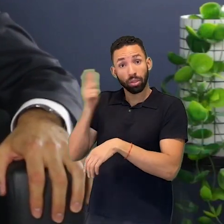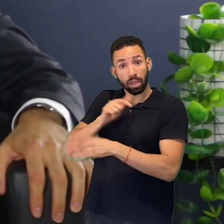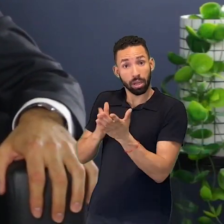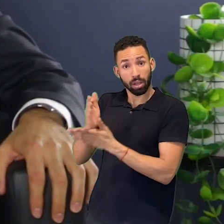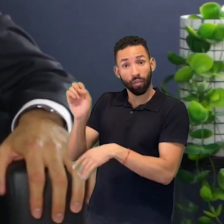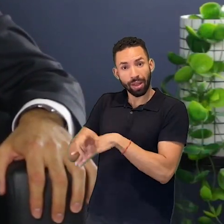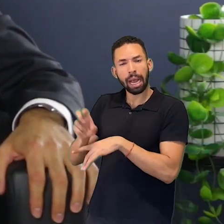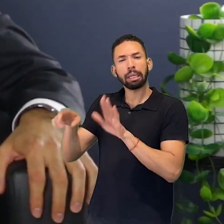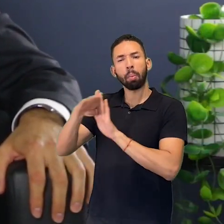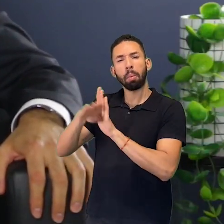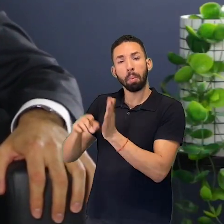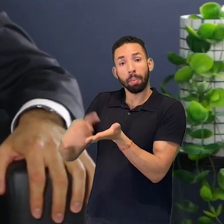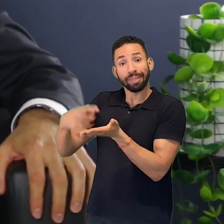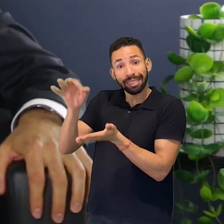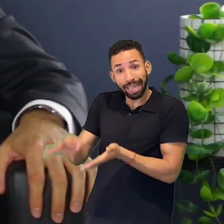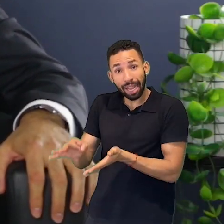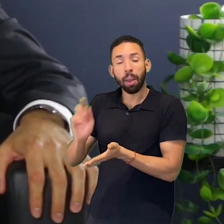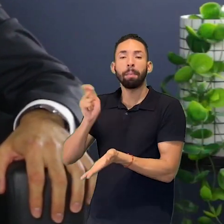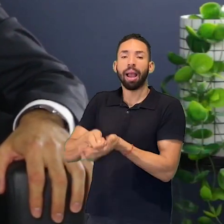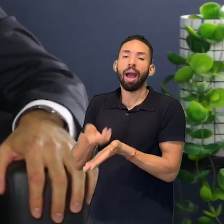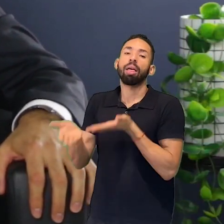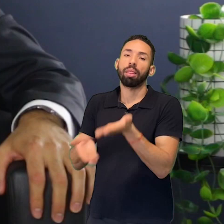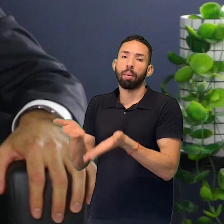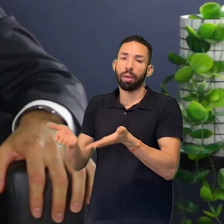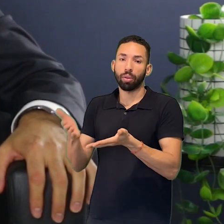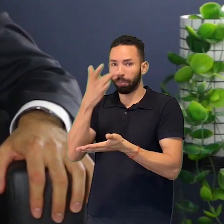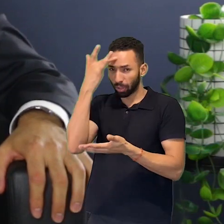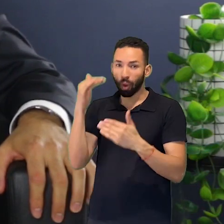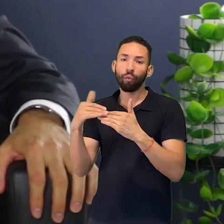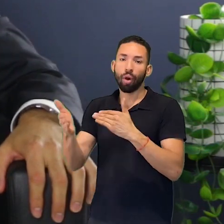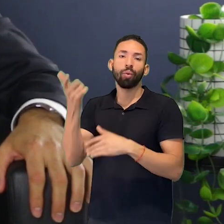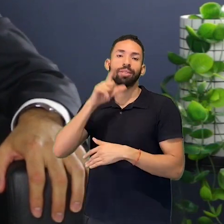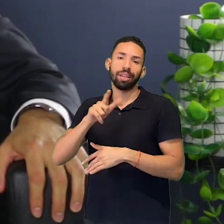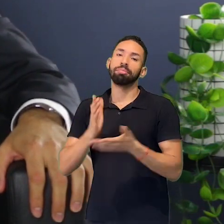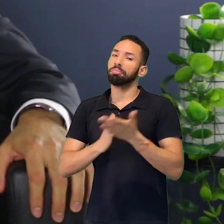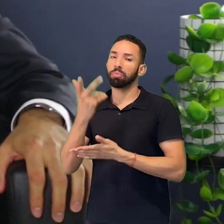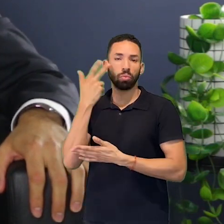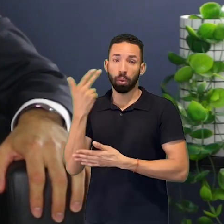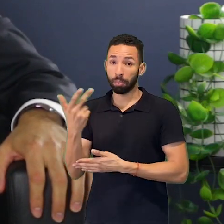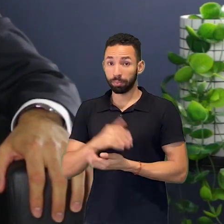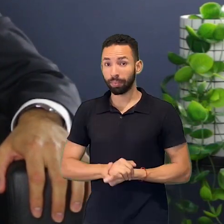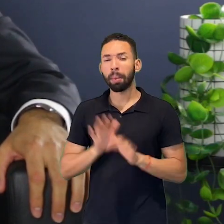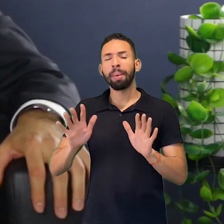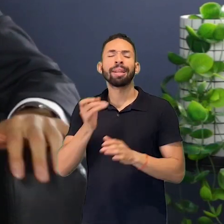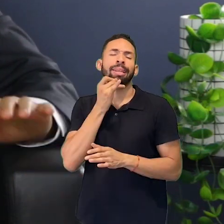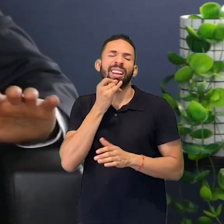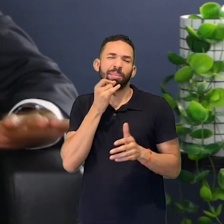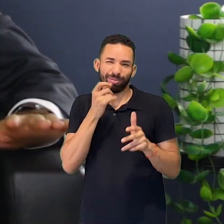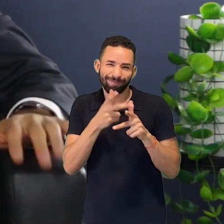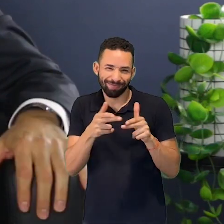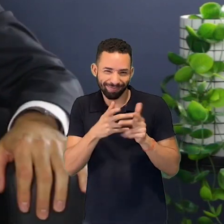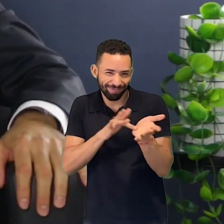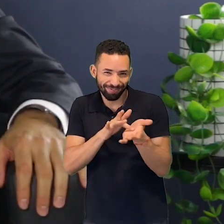essa vaga, tendo o agendamento, tudo lá certinho, pague o tratamento fora do domicílio para essa pessoa. Mas